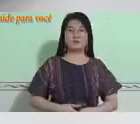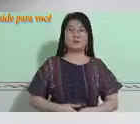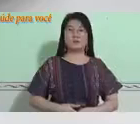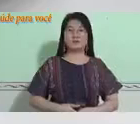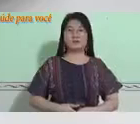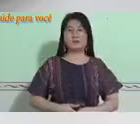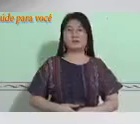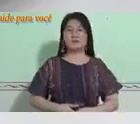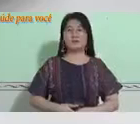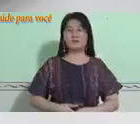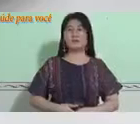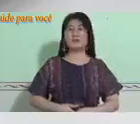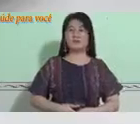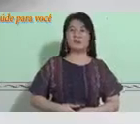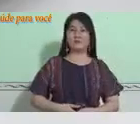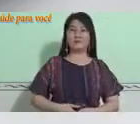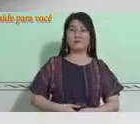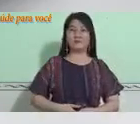COMOE acento agudo